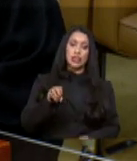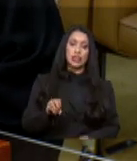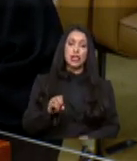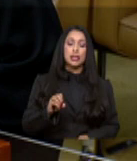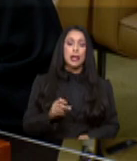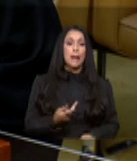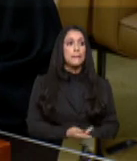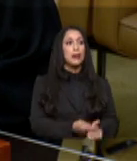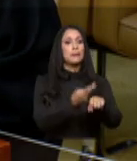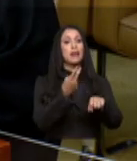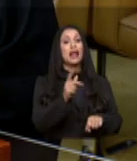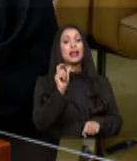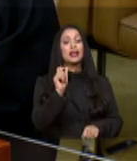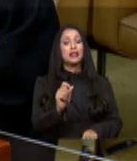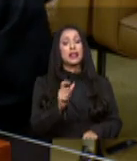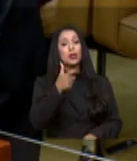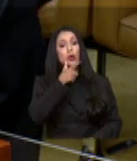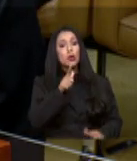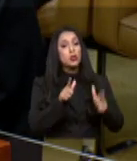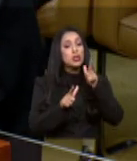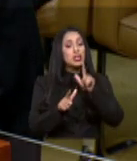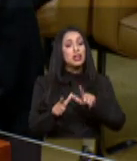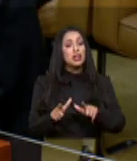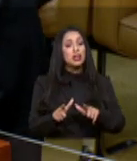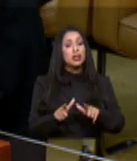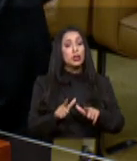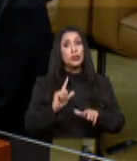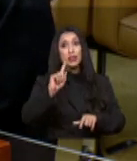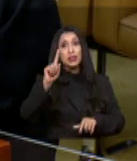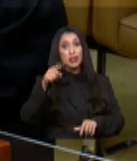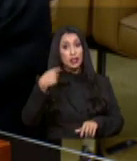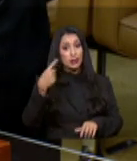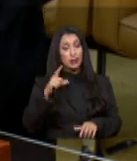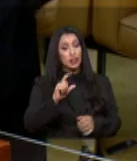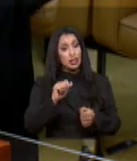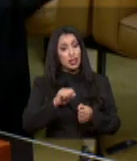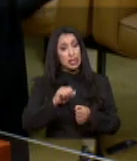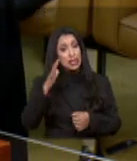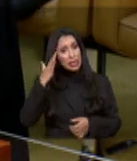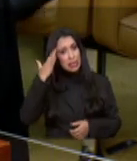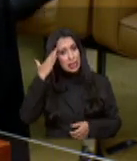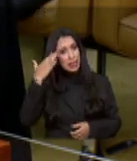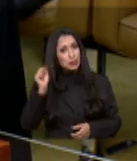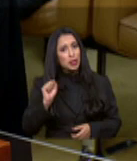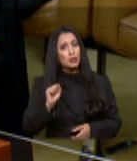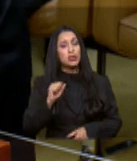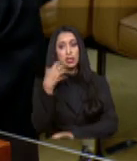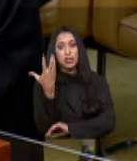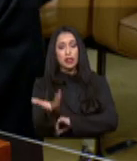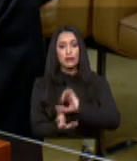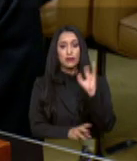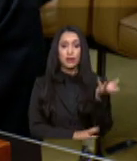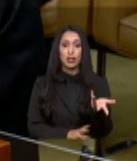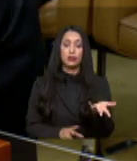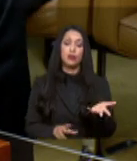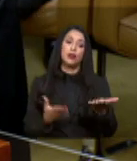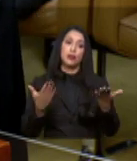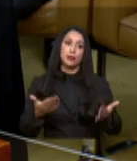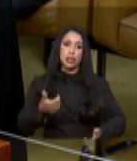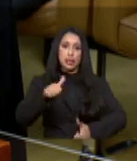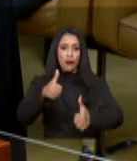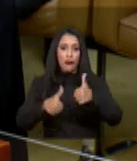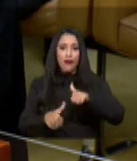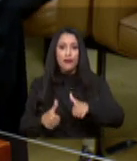ocupou ilegalmente terra pública e desmatou até recentemente. Aliás, matéria que, inclusive, está sob exame no